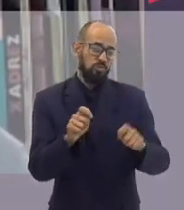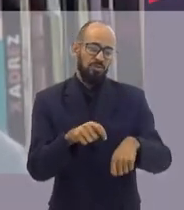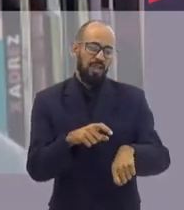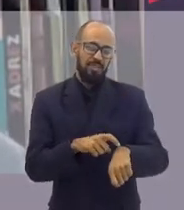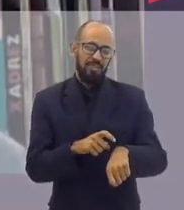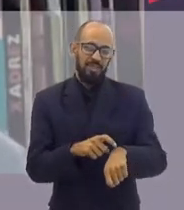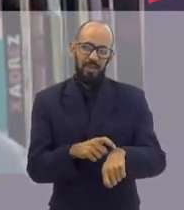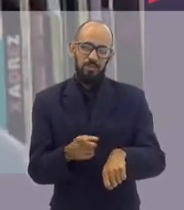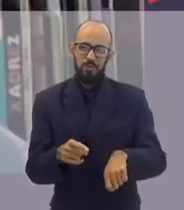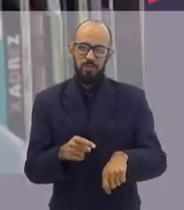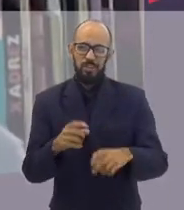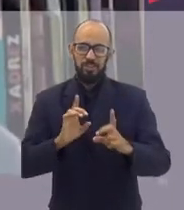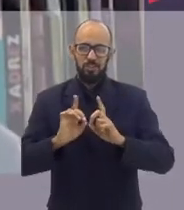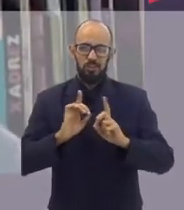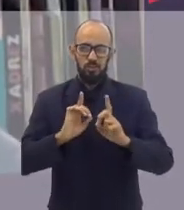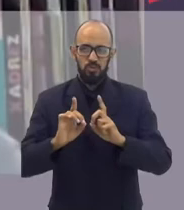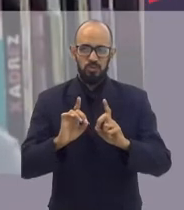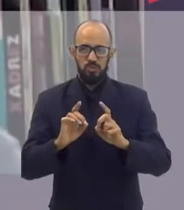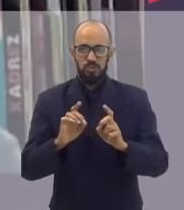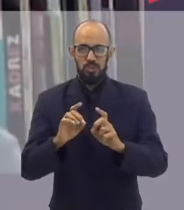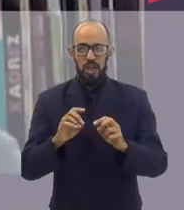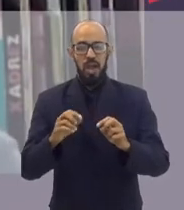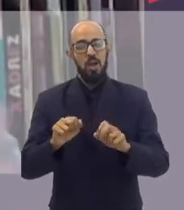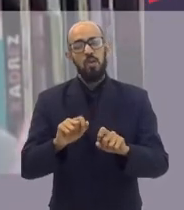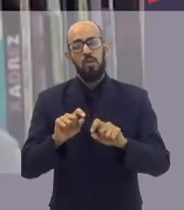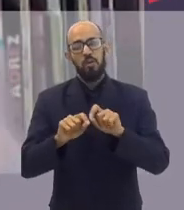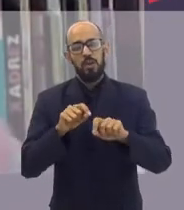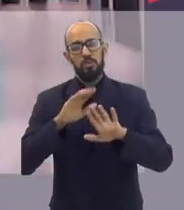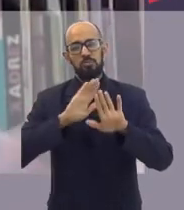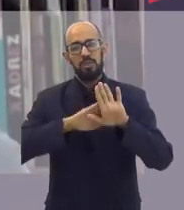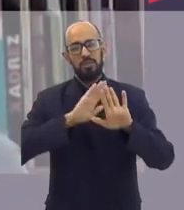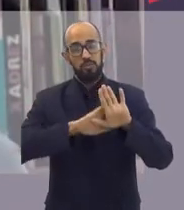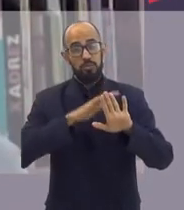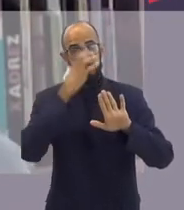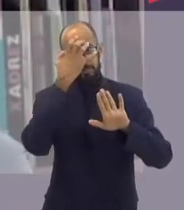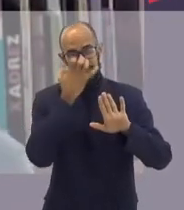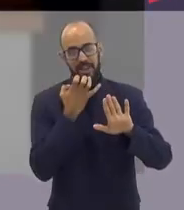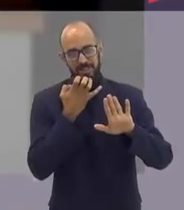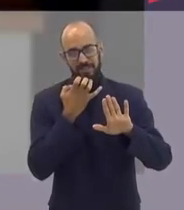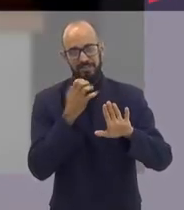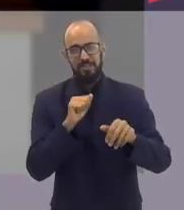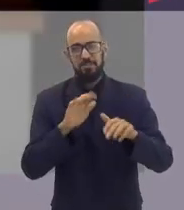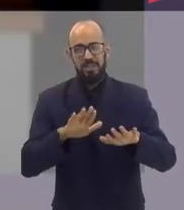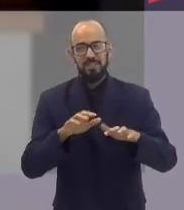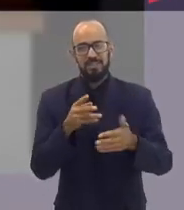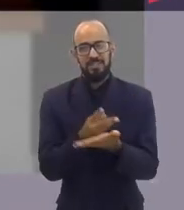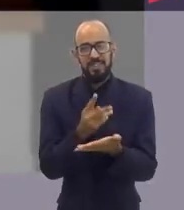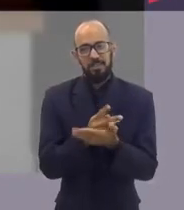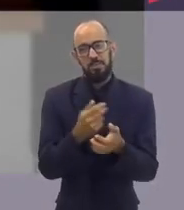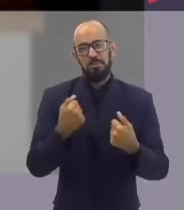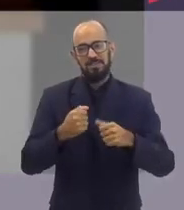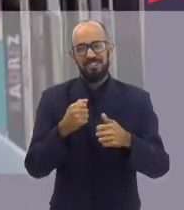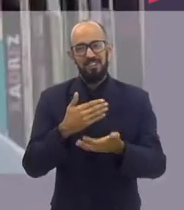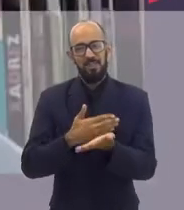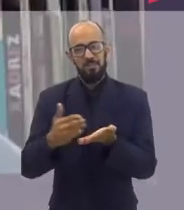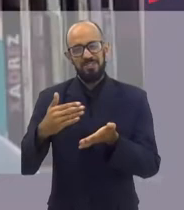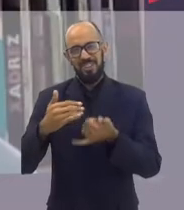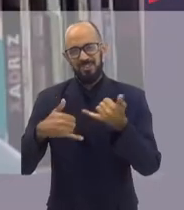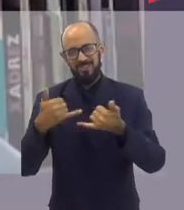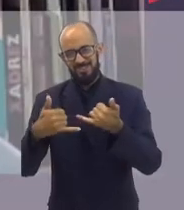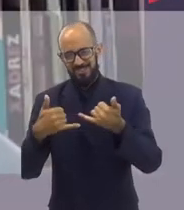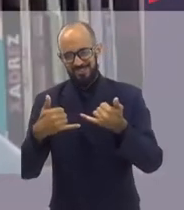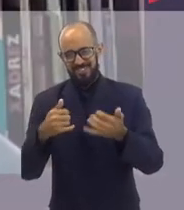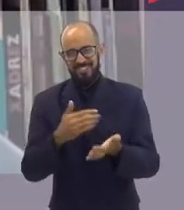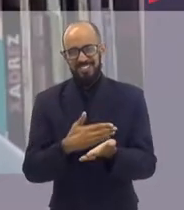tempo para jogar, né? E aí que a gente discutia a parte séria, vamos dizer assim, né? Mas sempre que tinha que começar com um jogo. Porque,